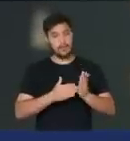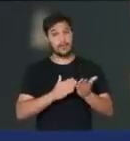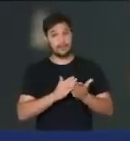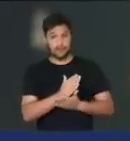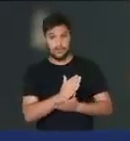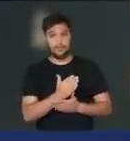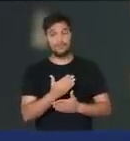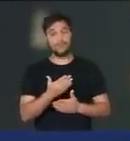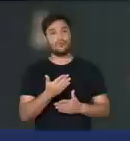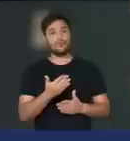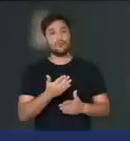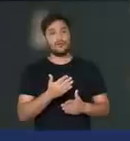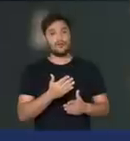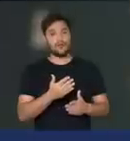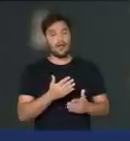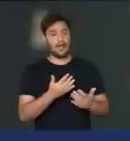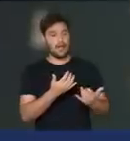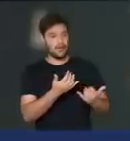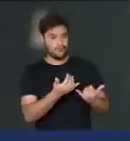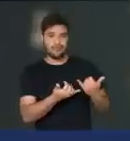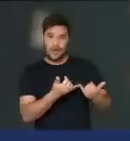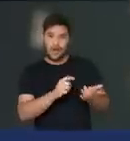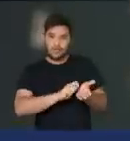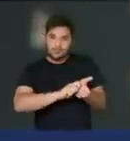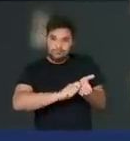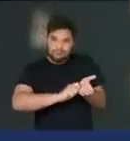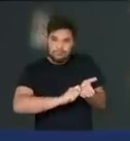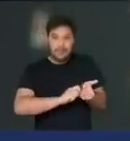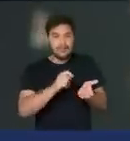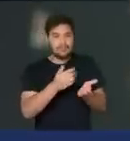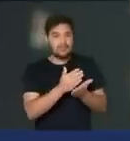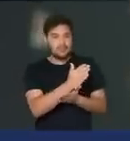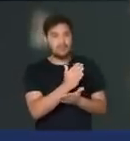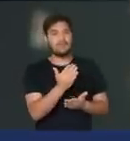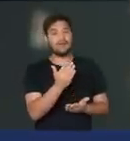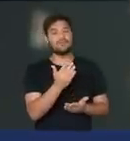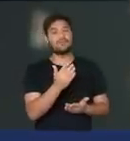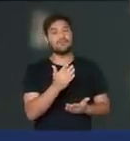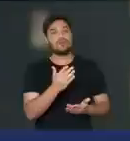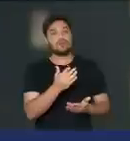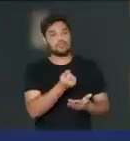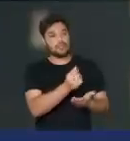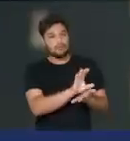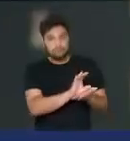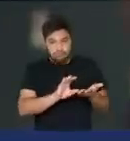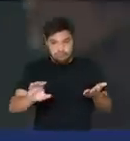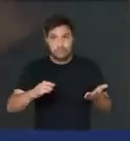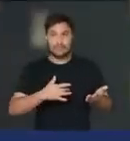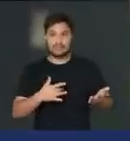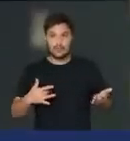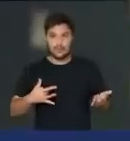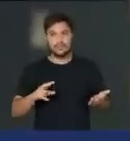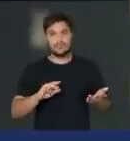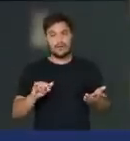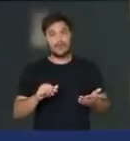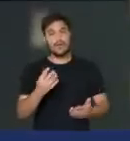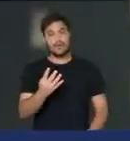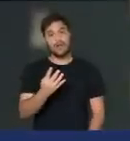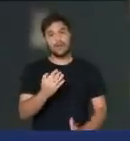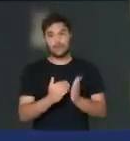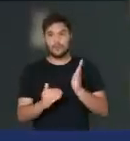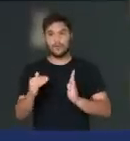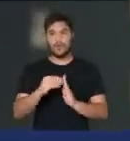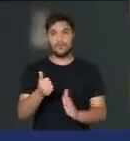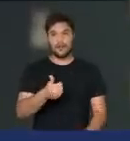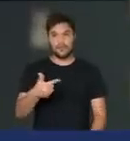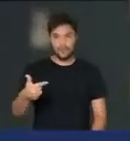aprovou na regulamentação dos jogos que esse projeto está no Senado, recursos para a área da saúde, que se ampliarmos de 4 para